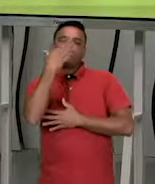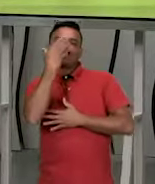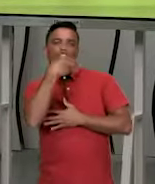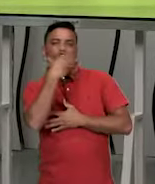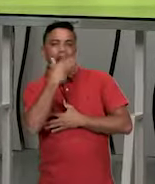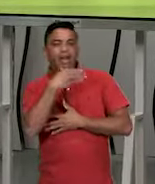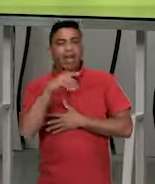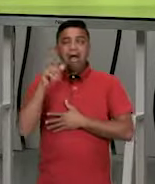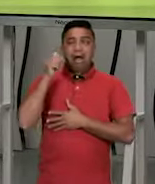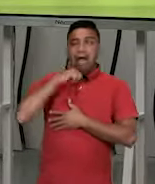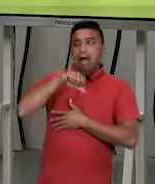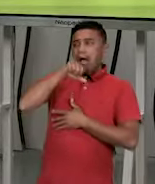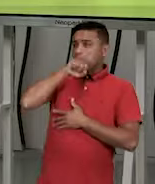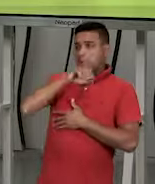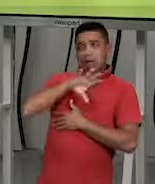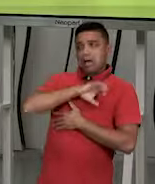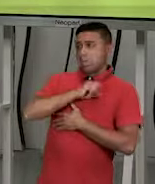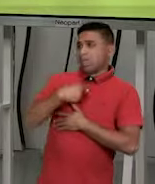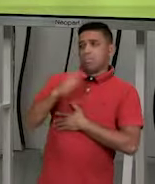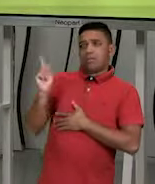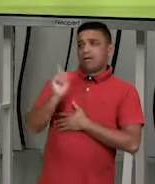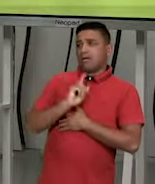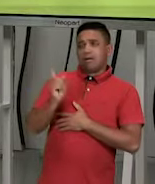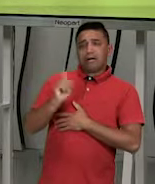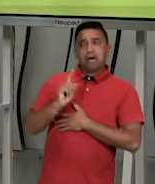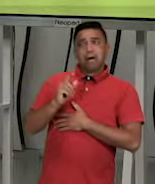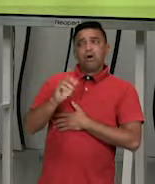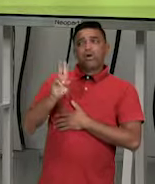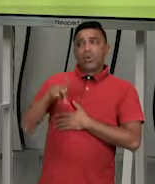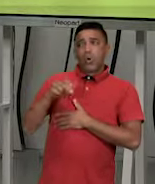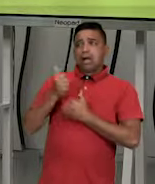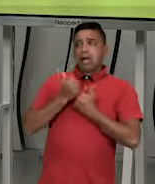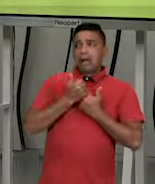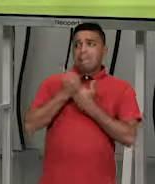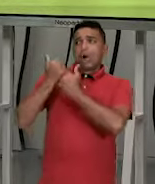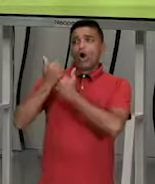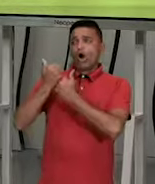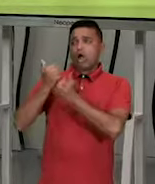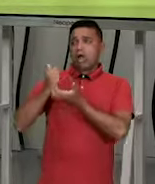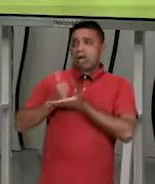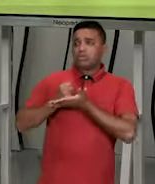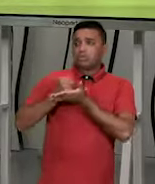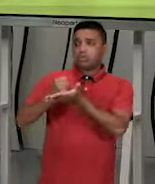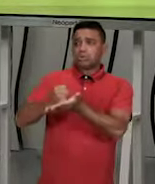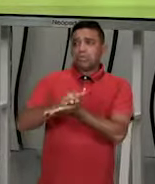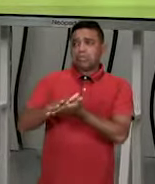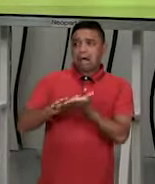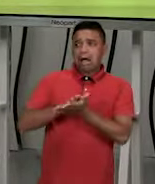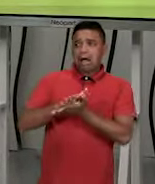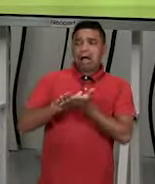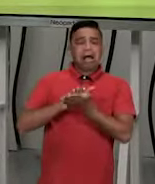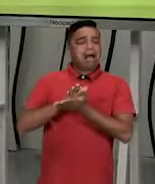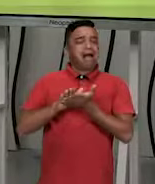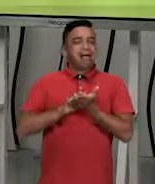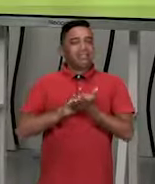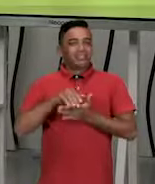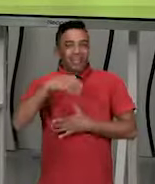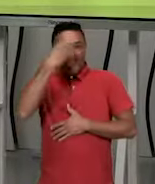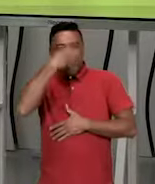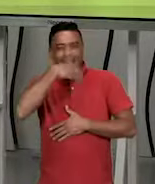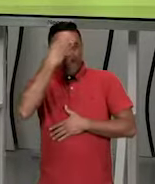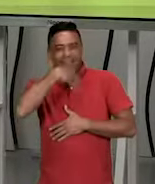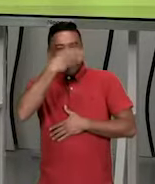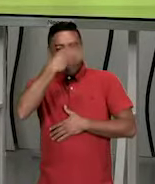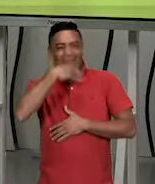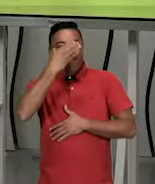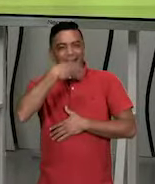mãe te ama, você vai falar que ninguém te apoia nessa casa, dá aquela chorada básica, aquela chantagem